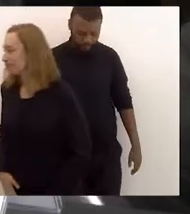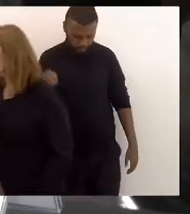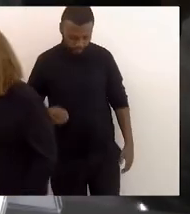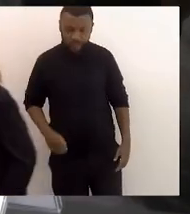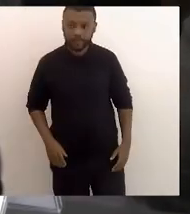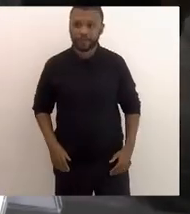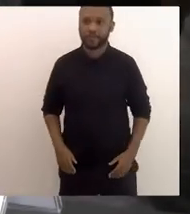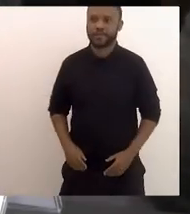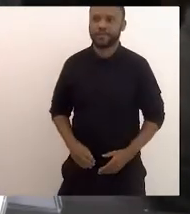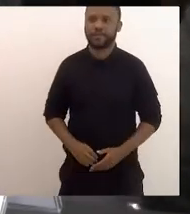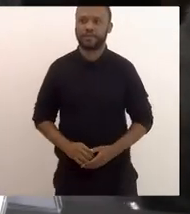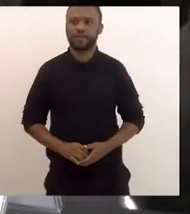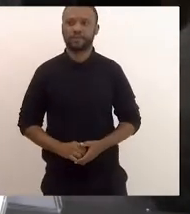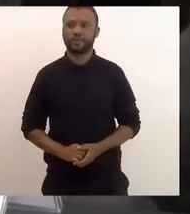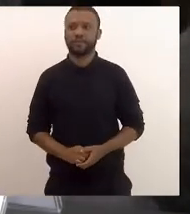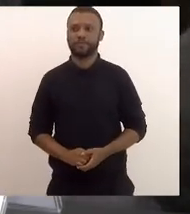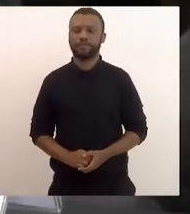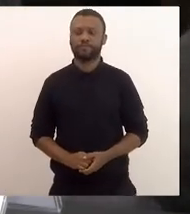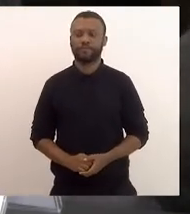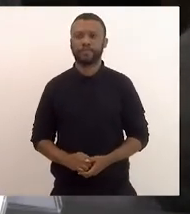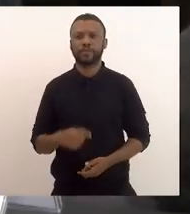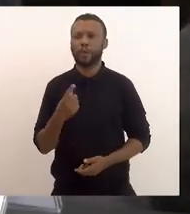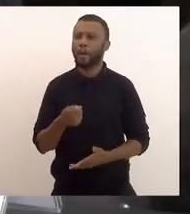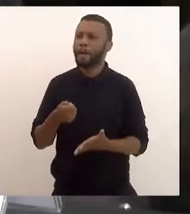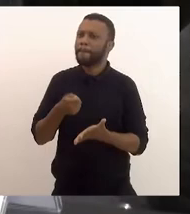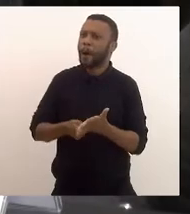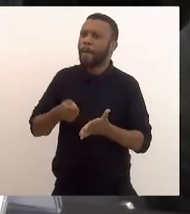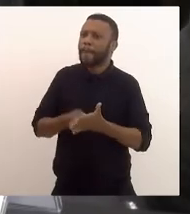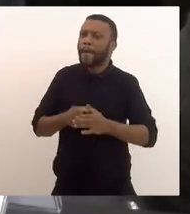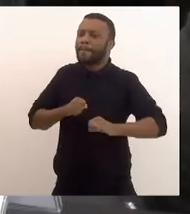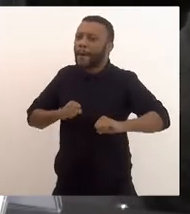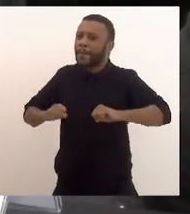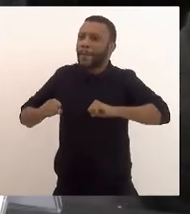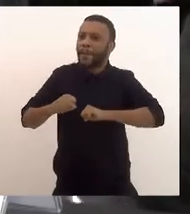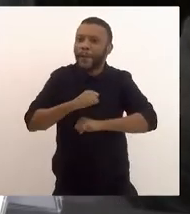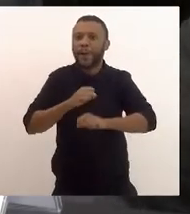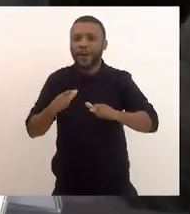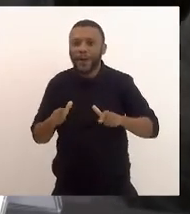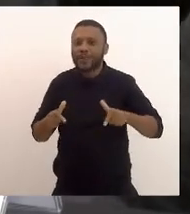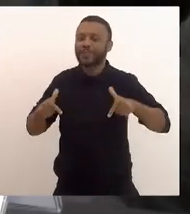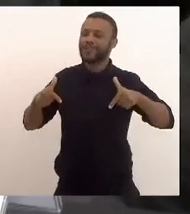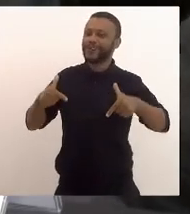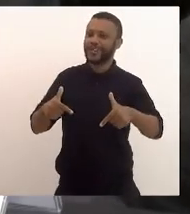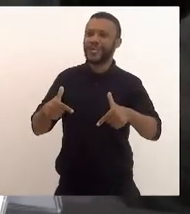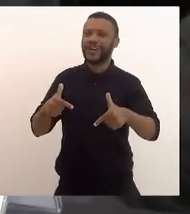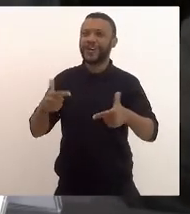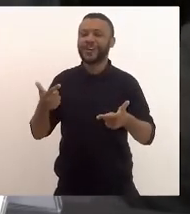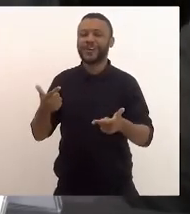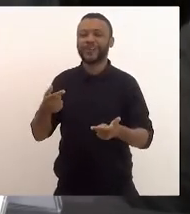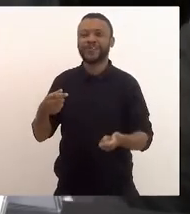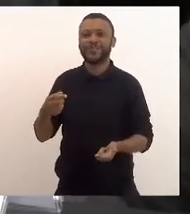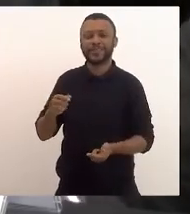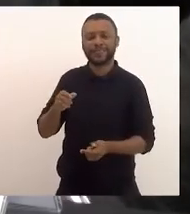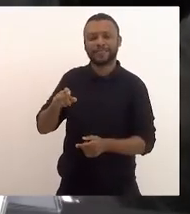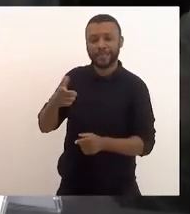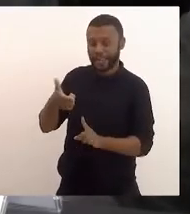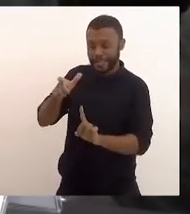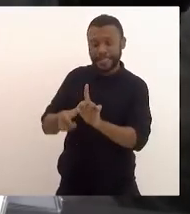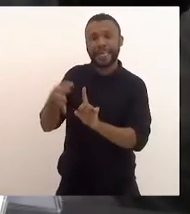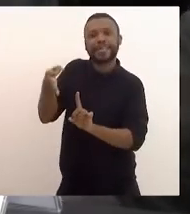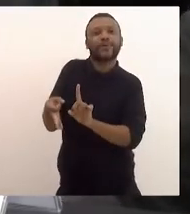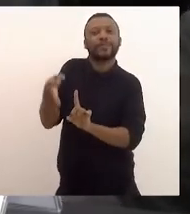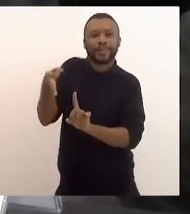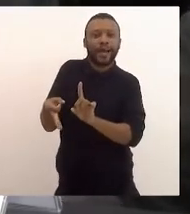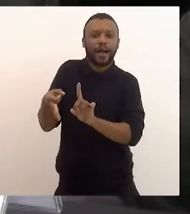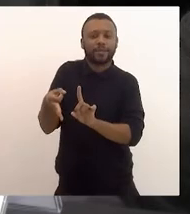nosso Combatente ativo e atuante Ouvidor Guilherme Pimentel que vejo aqui